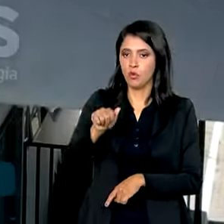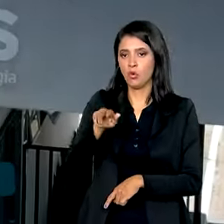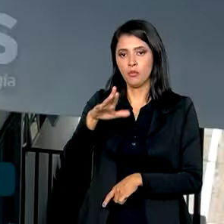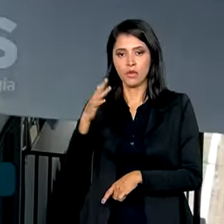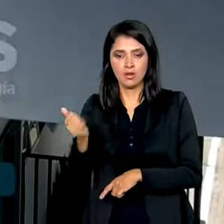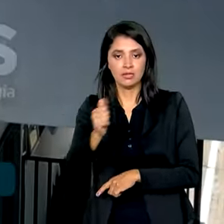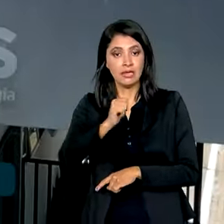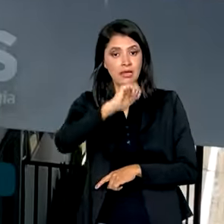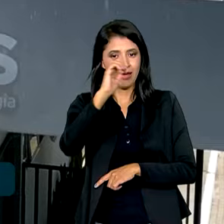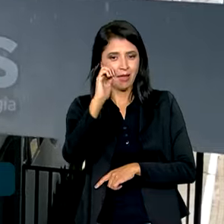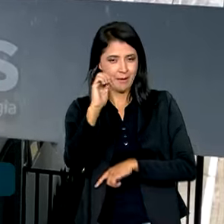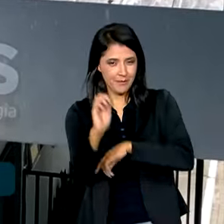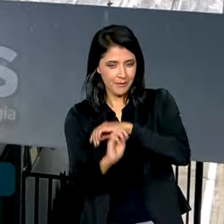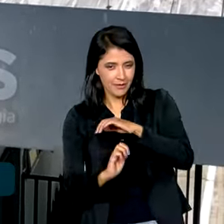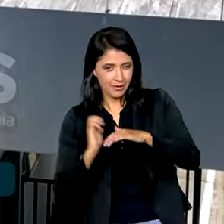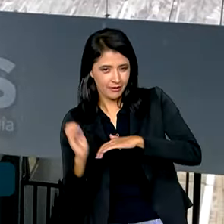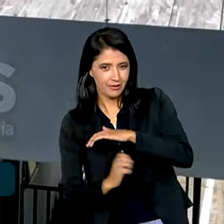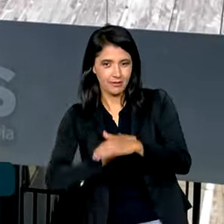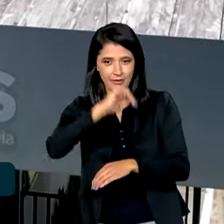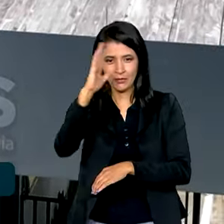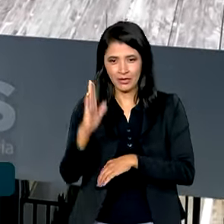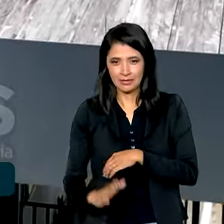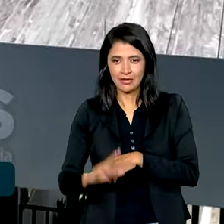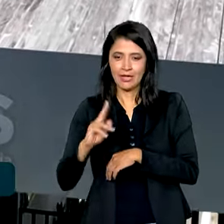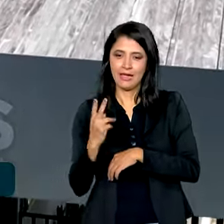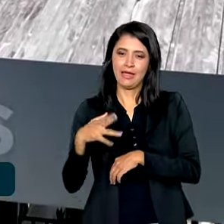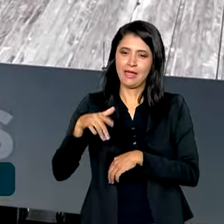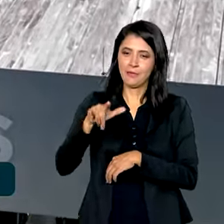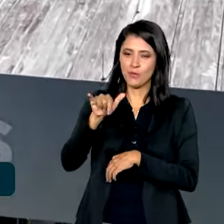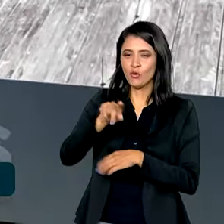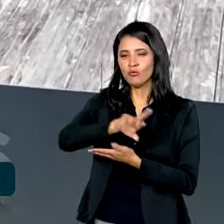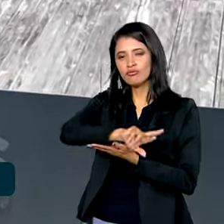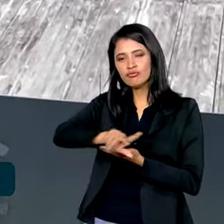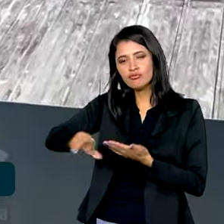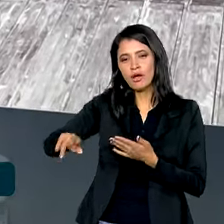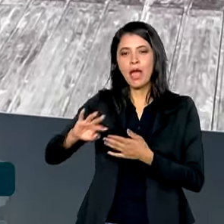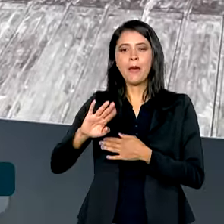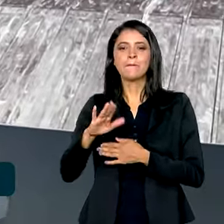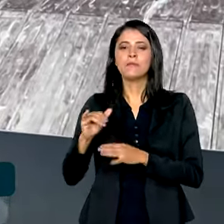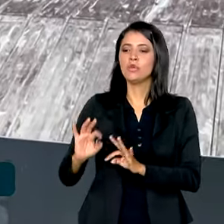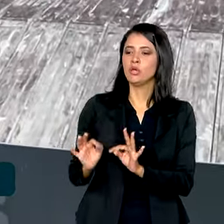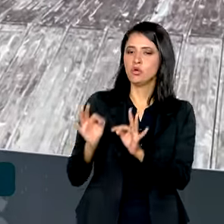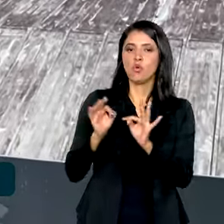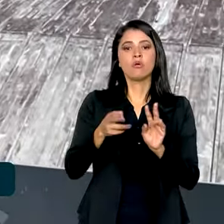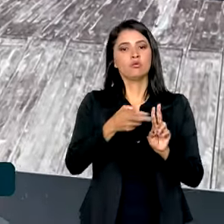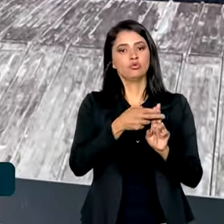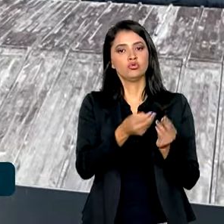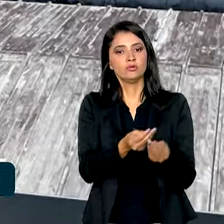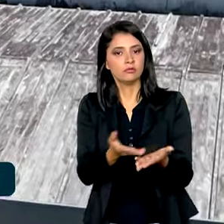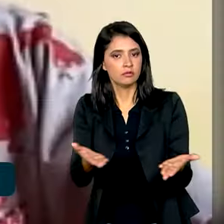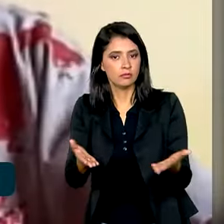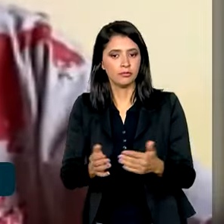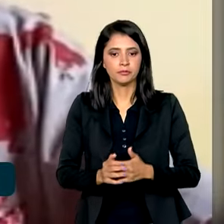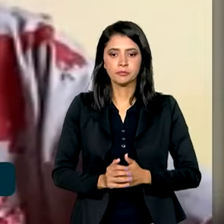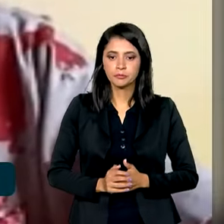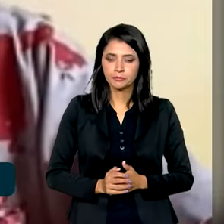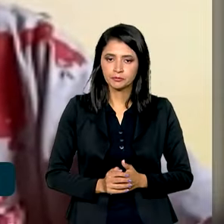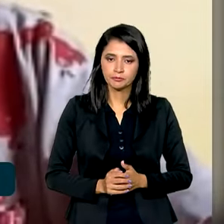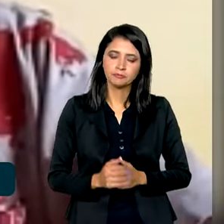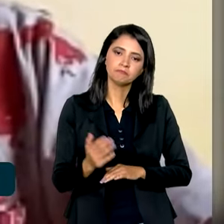empresa brasileira de hemoderivados e biotecnologia, e é distribuído pelo Sistema Único de Saúde. Quando